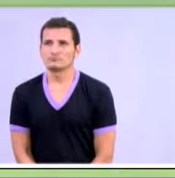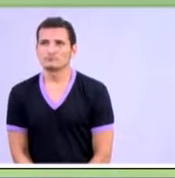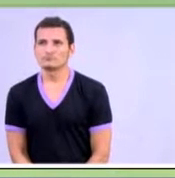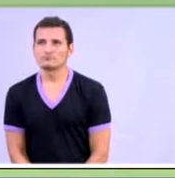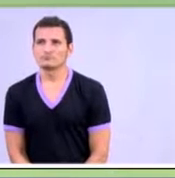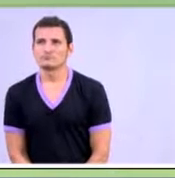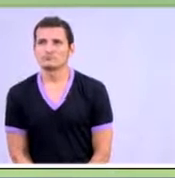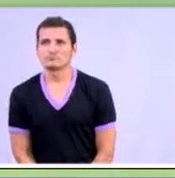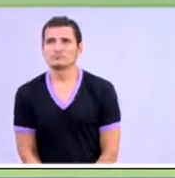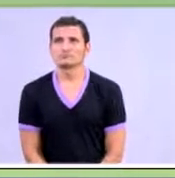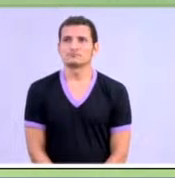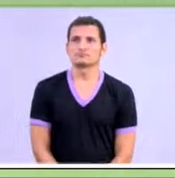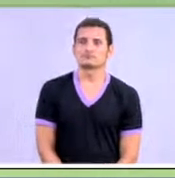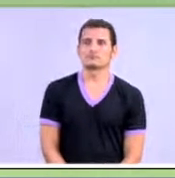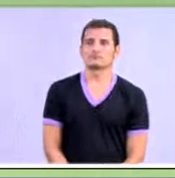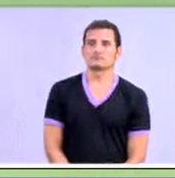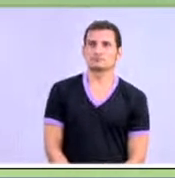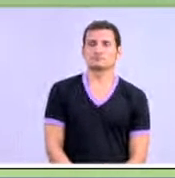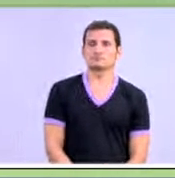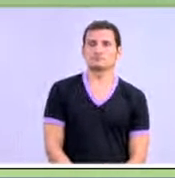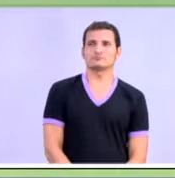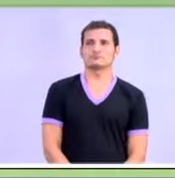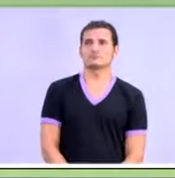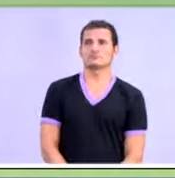do objeto.